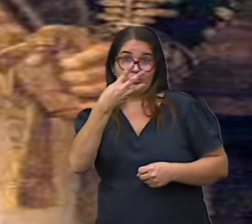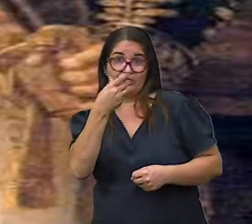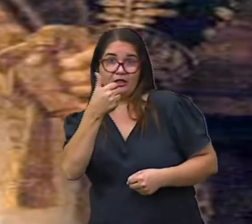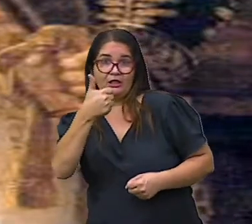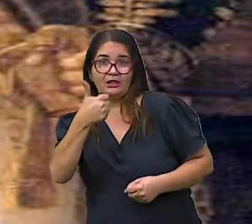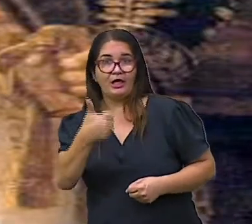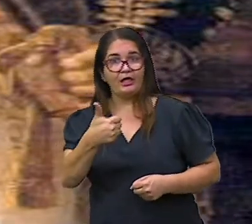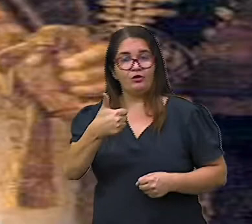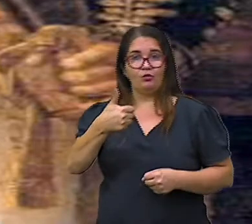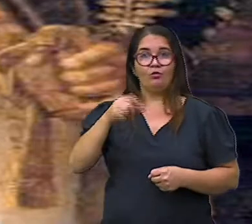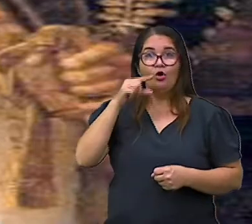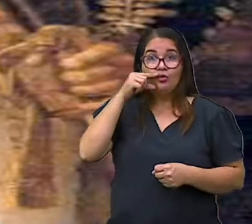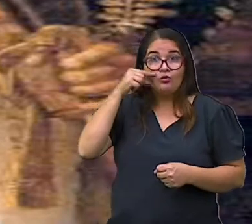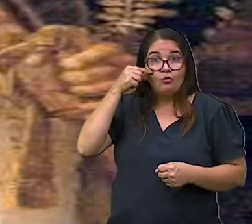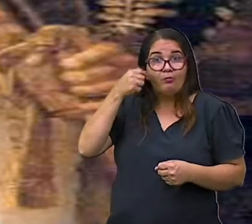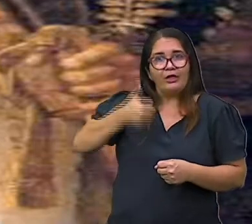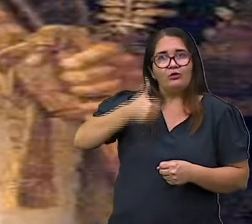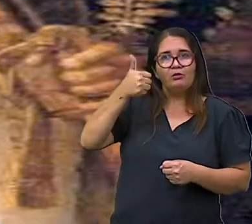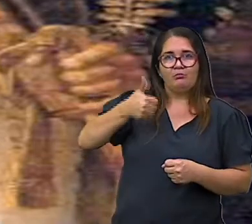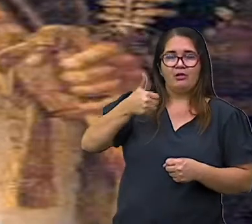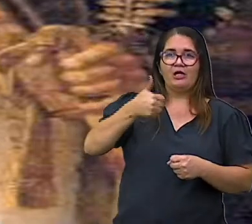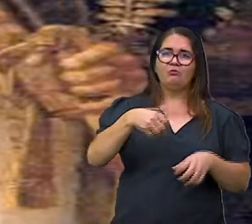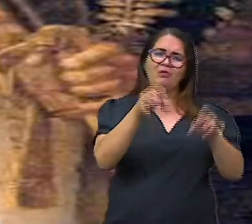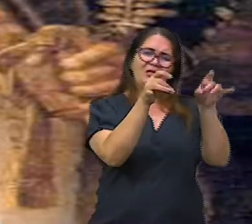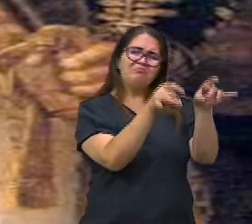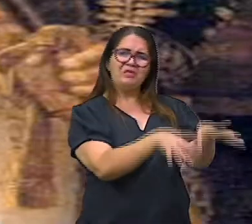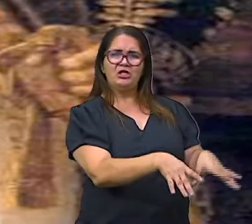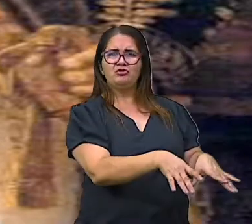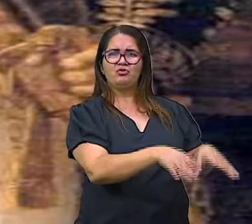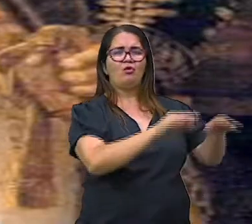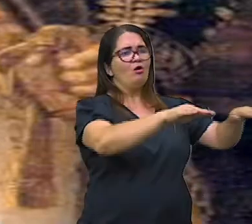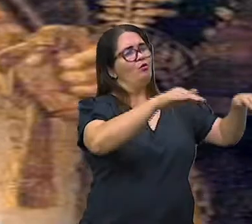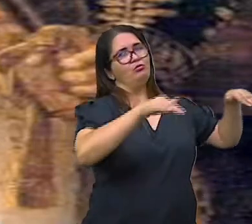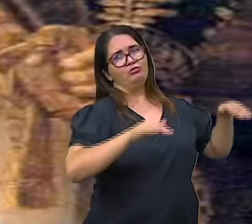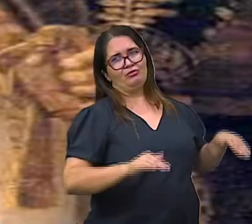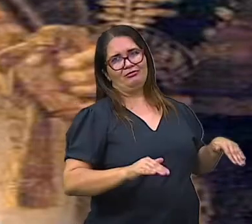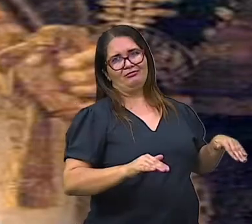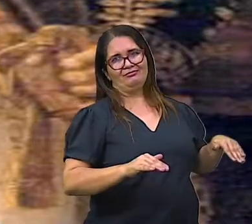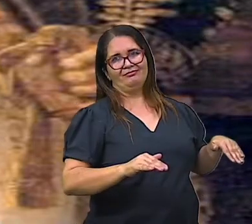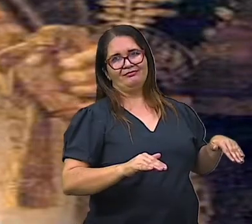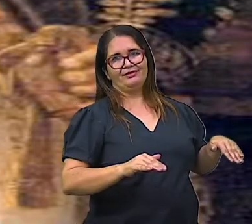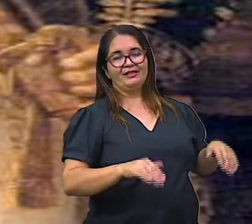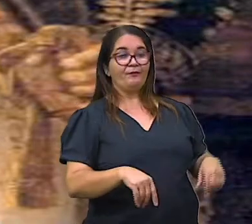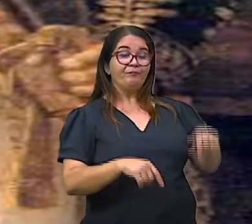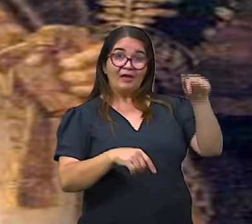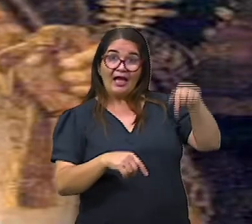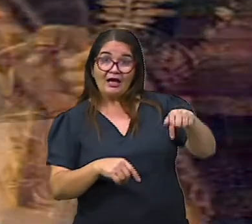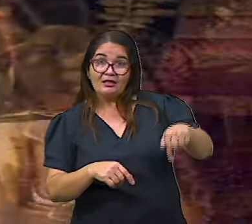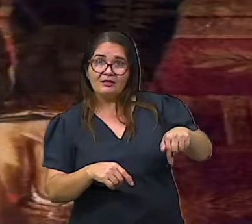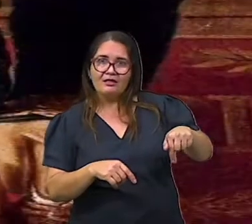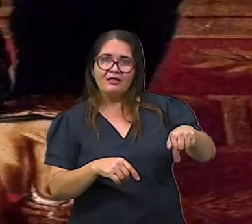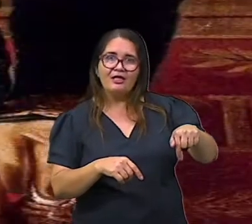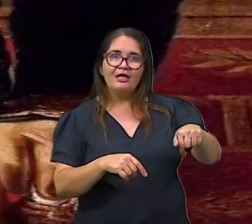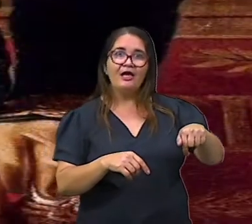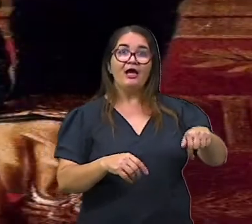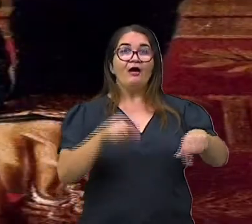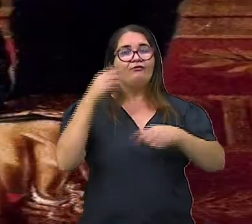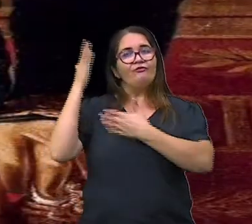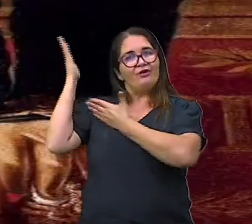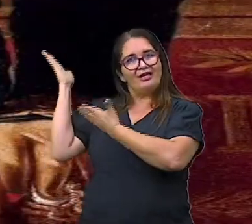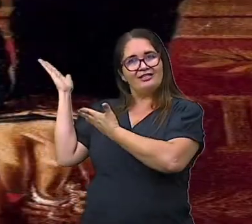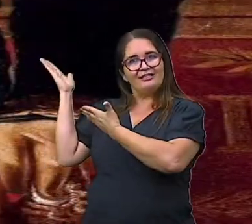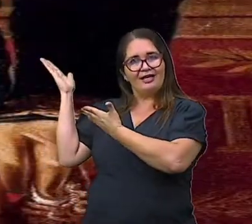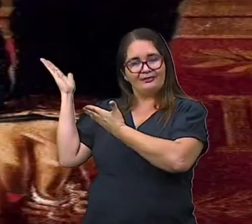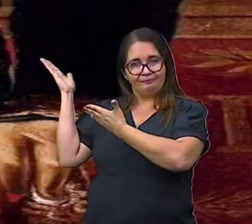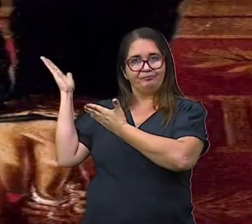do seu filho, como nós vimos lá na primeira imagem, Dom Pedro, o futuro Dom Pedro II. O filho de Dom Pedro I, porém, não